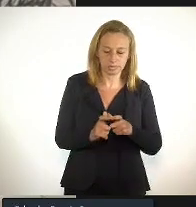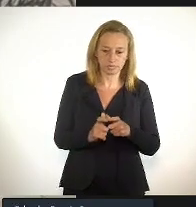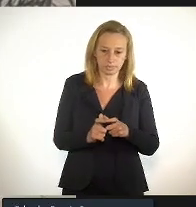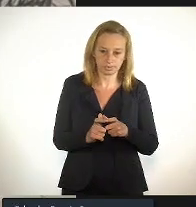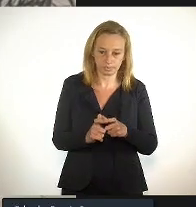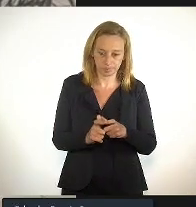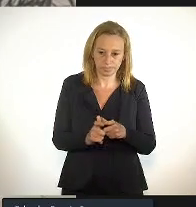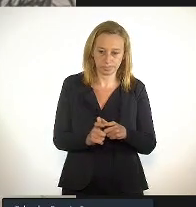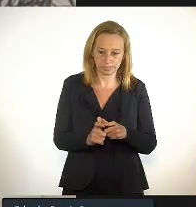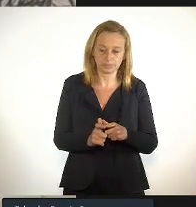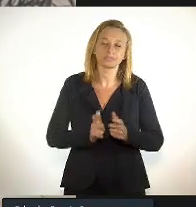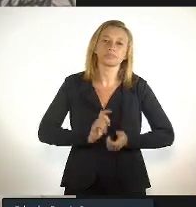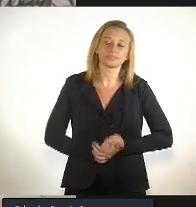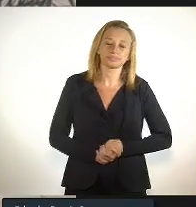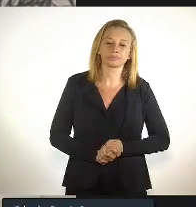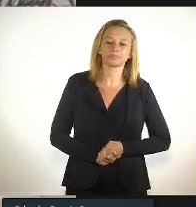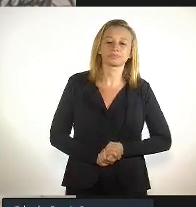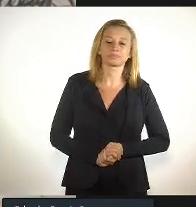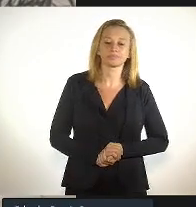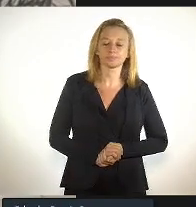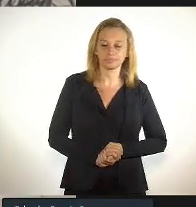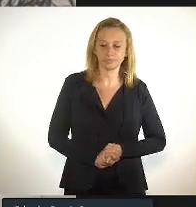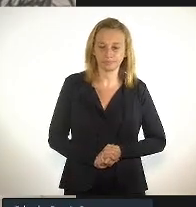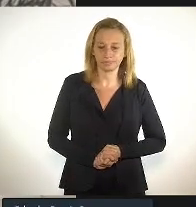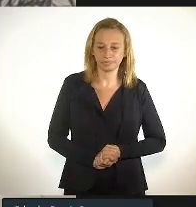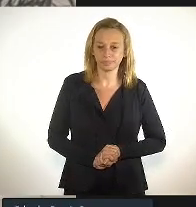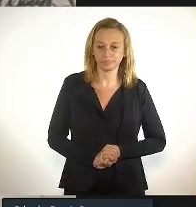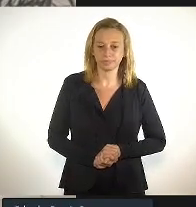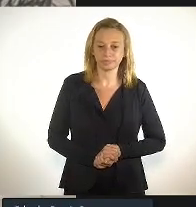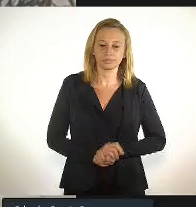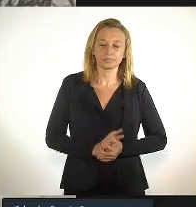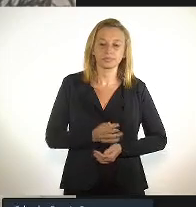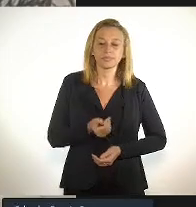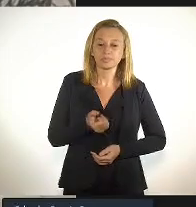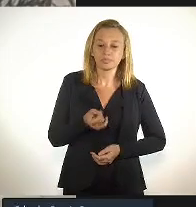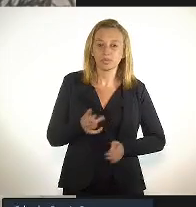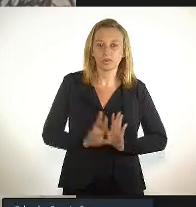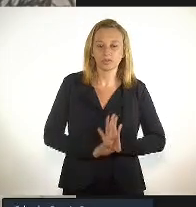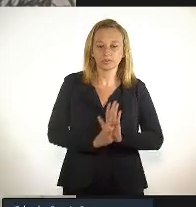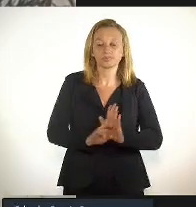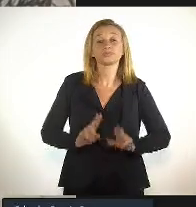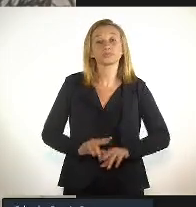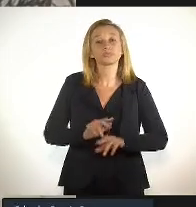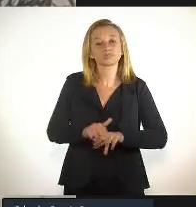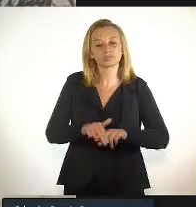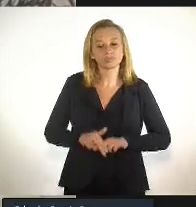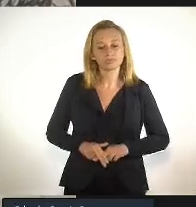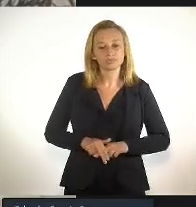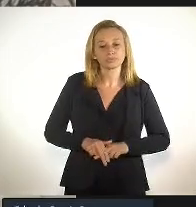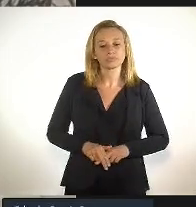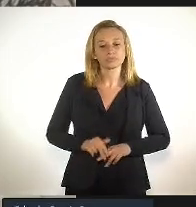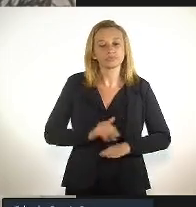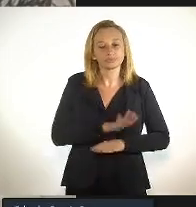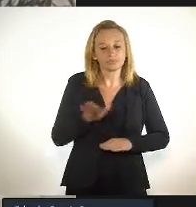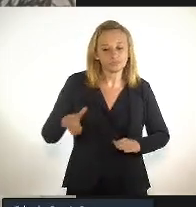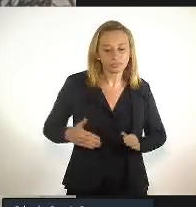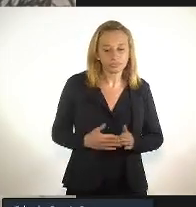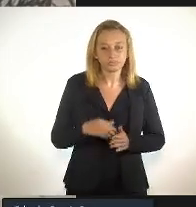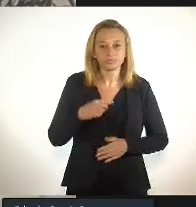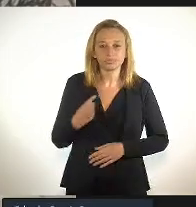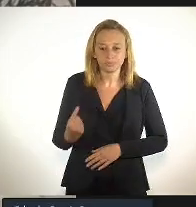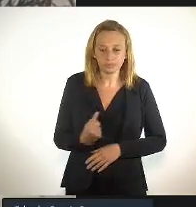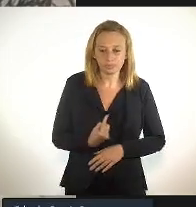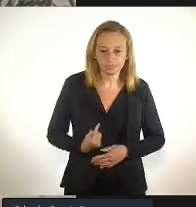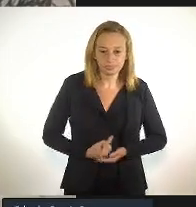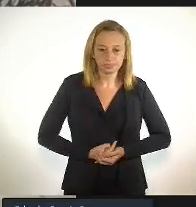muito subestimada, é muito subrepresentada. Então, por isso, devemos todos nós ter